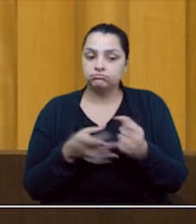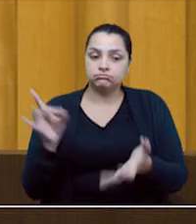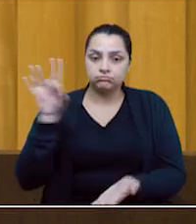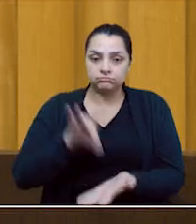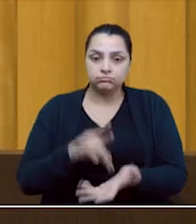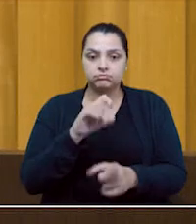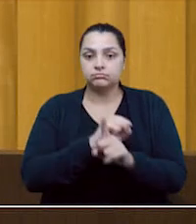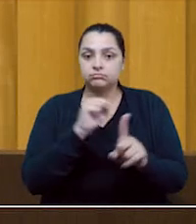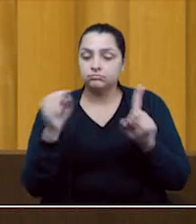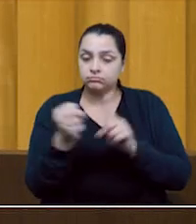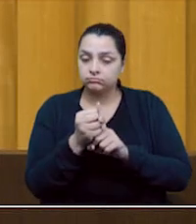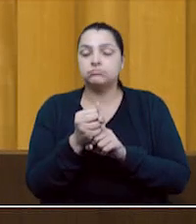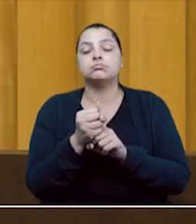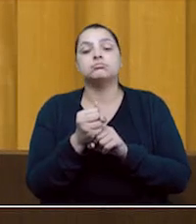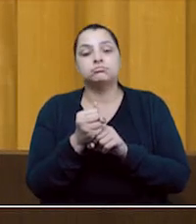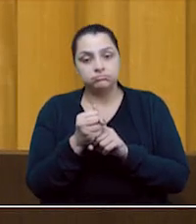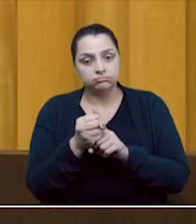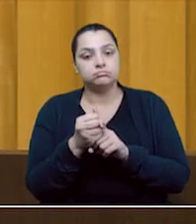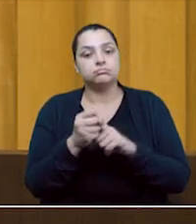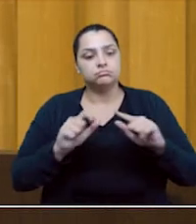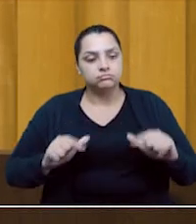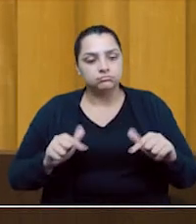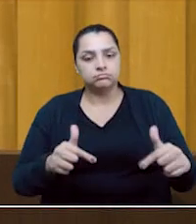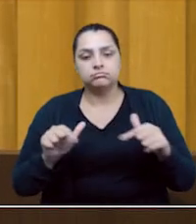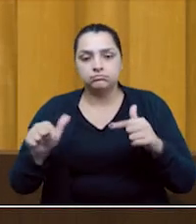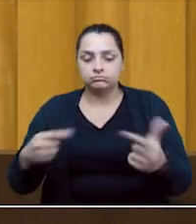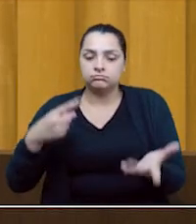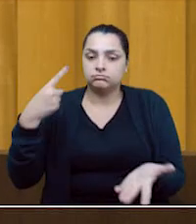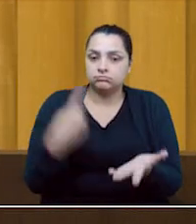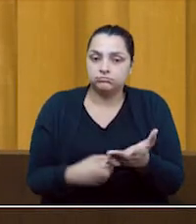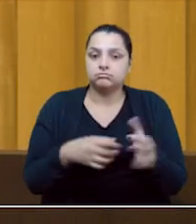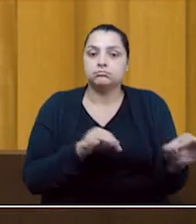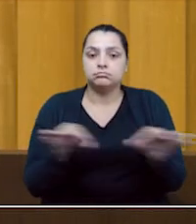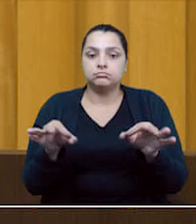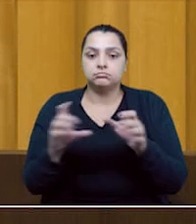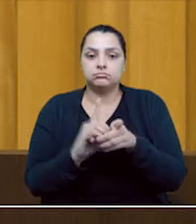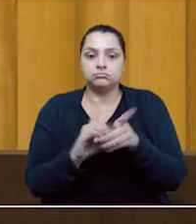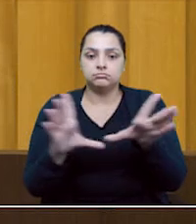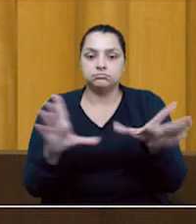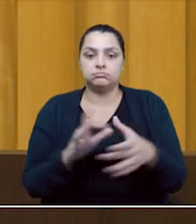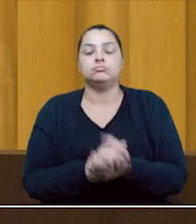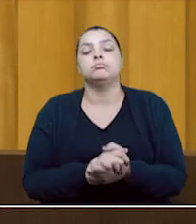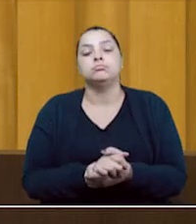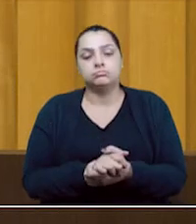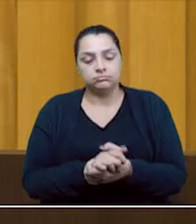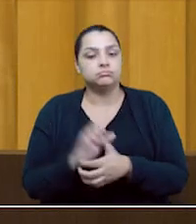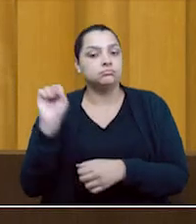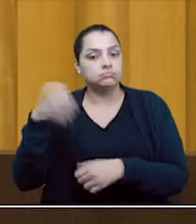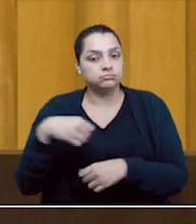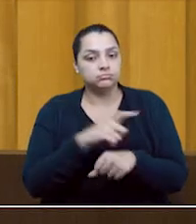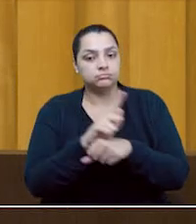sociedade e incessantemente comprometidas com o projeto democrático. Sim, somos gestores da coisa